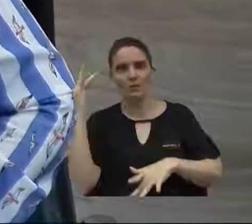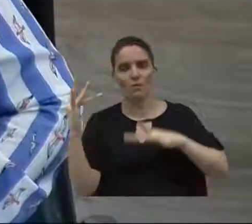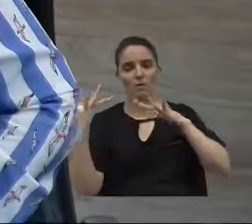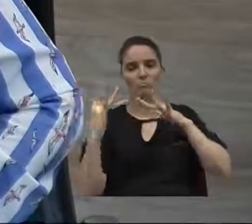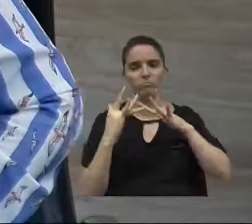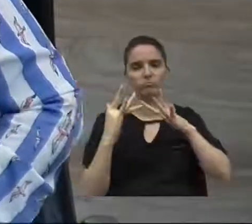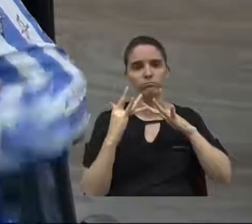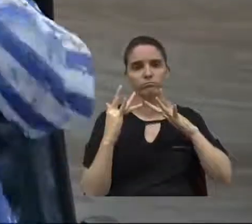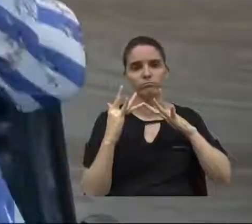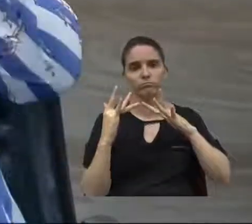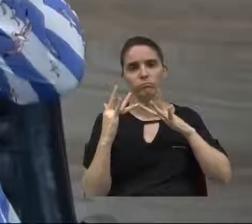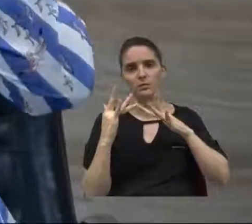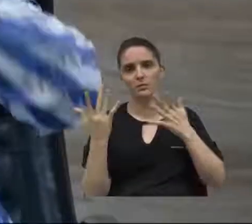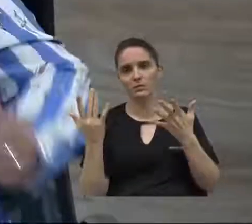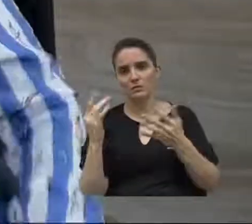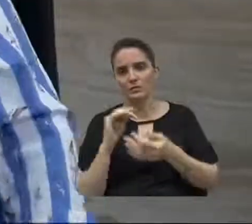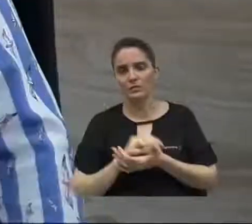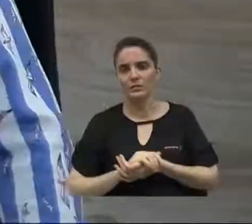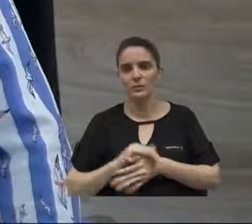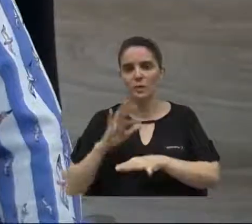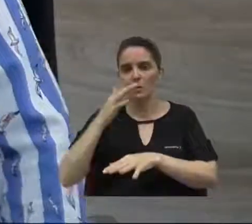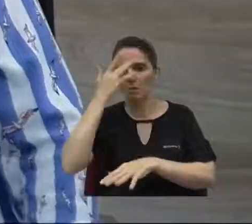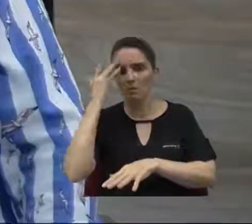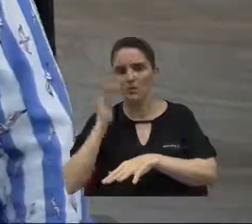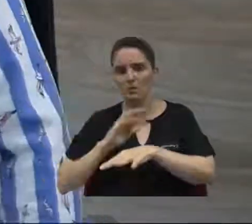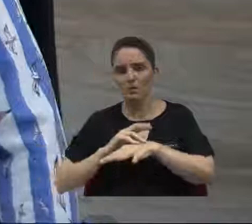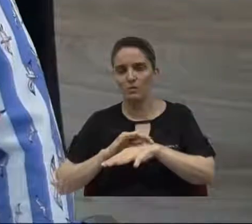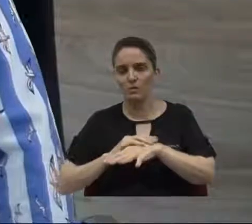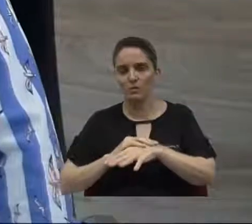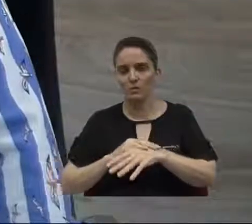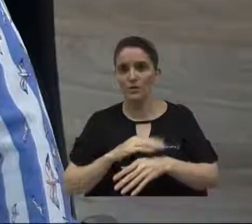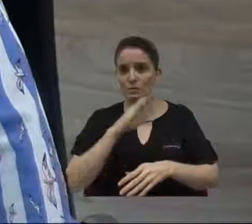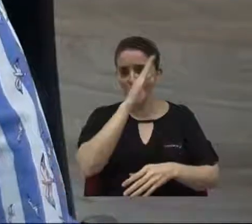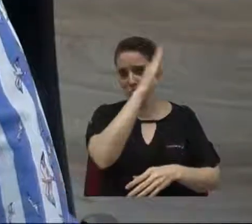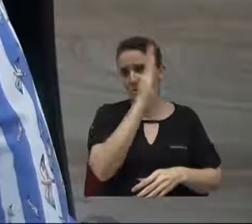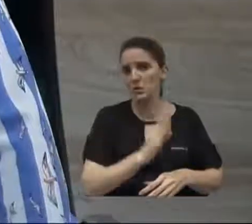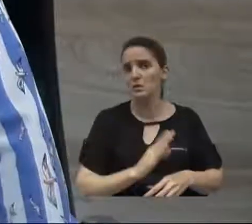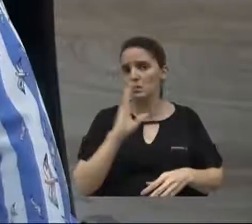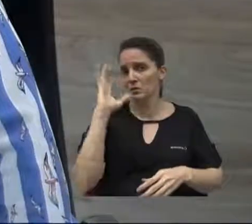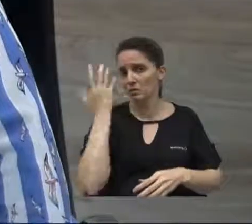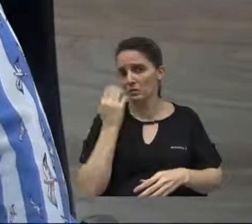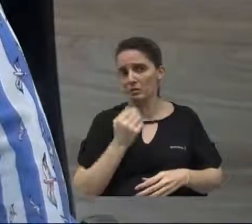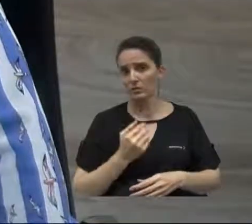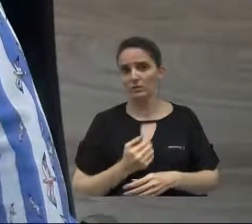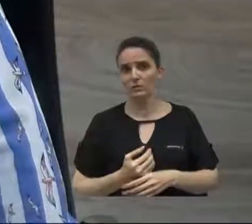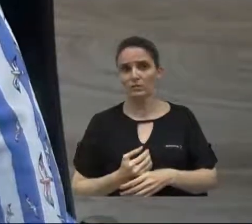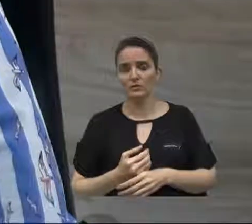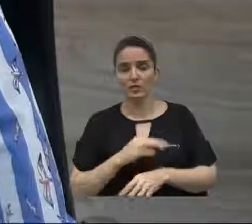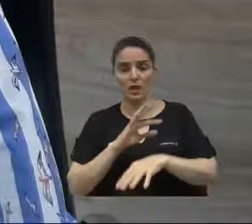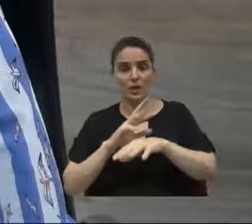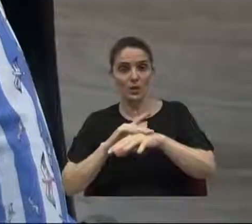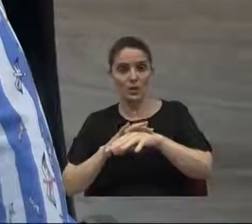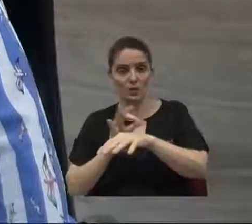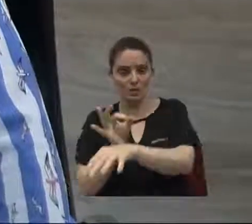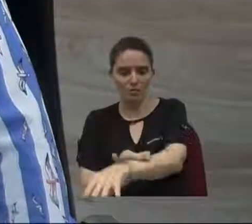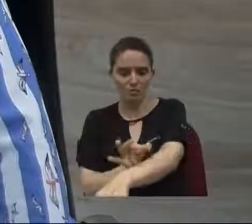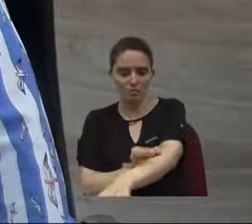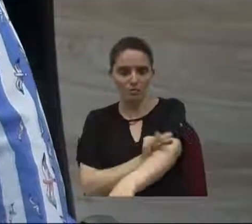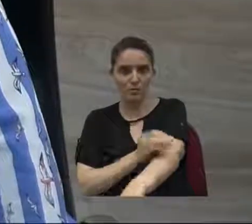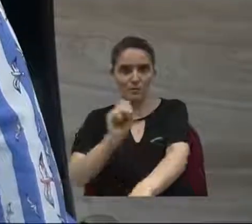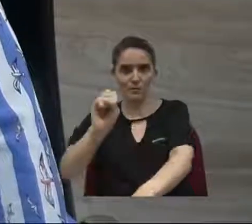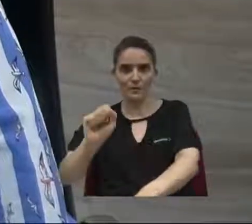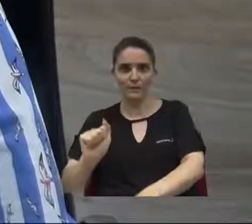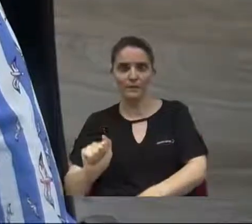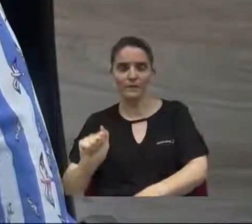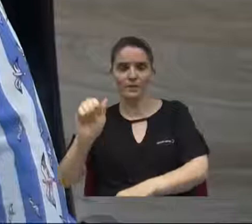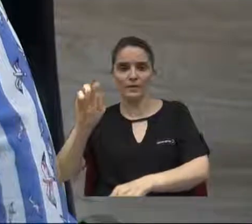doenças, né? E isso aconteceu no Brasil há pouco tempo com o sarampo. Não se via, fazia anos que não se